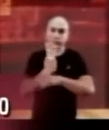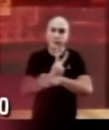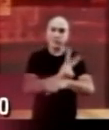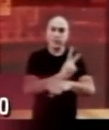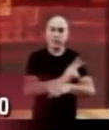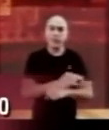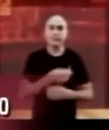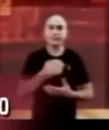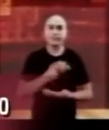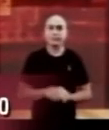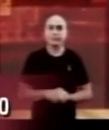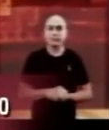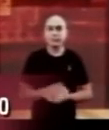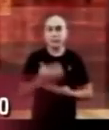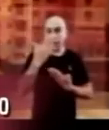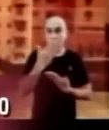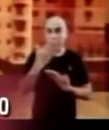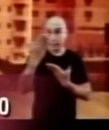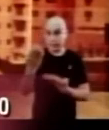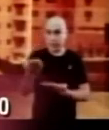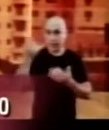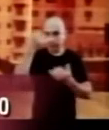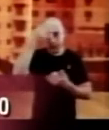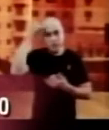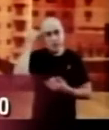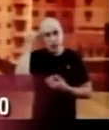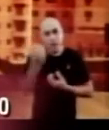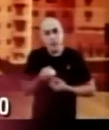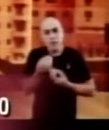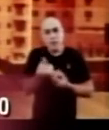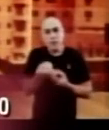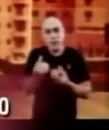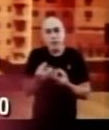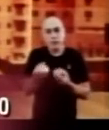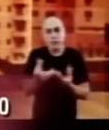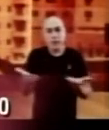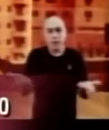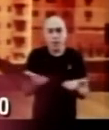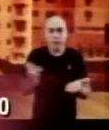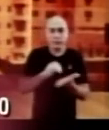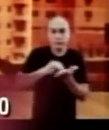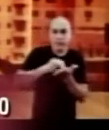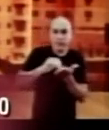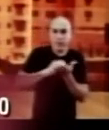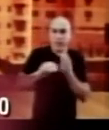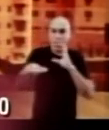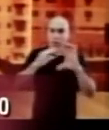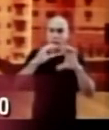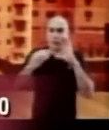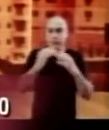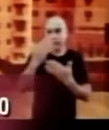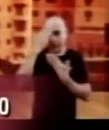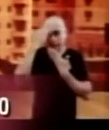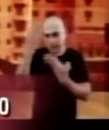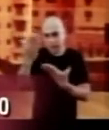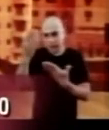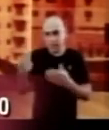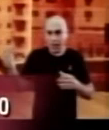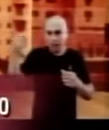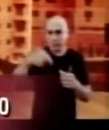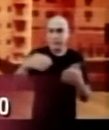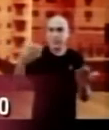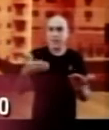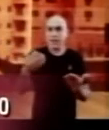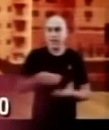próximo. Obrigado, André, pelas informações. Em nome da Secretaria de Comunicação, agradeço suas participações até